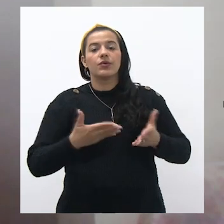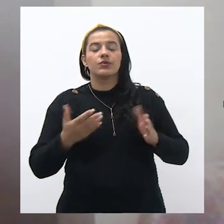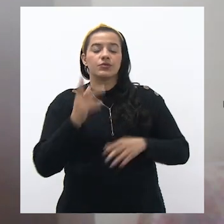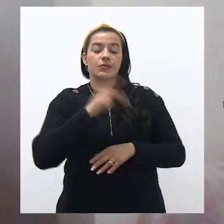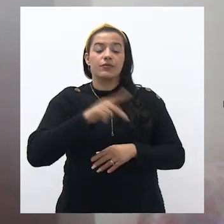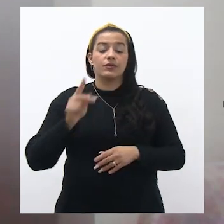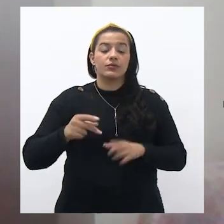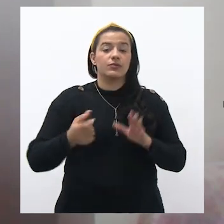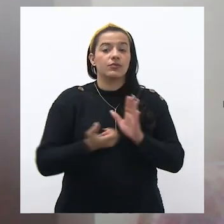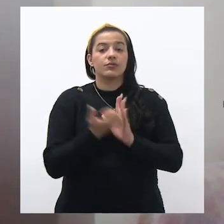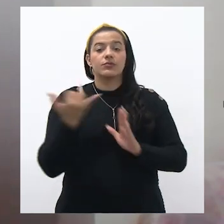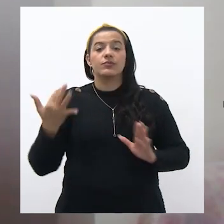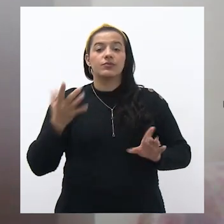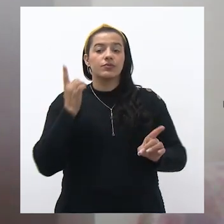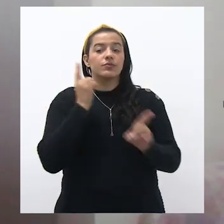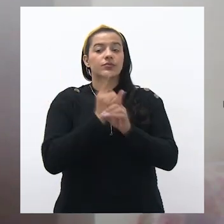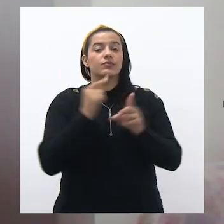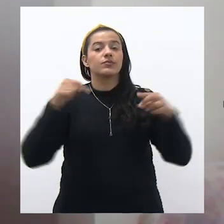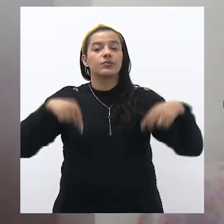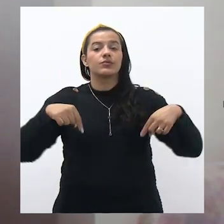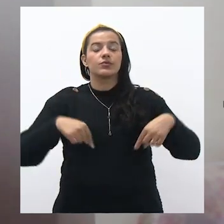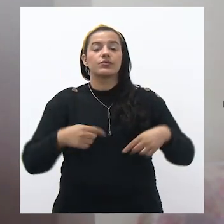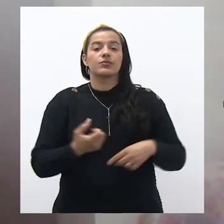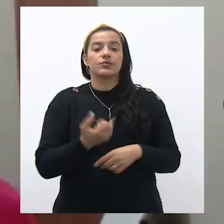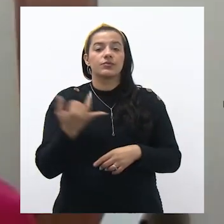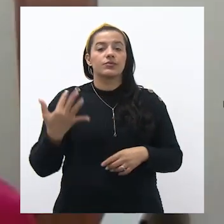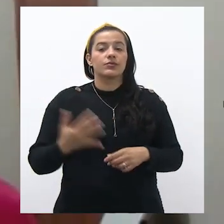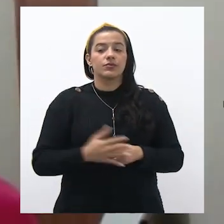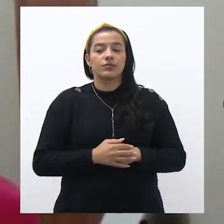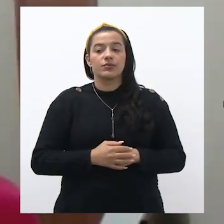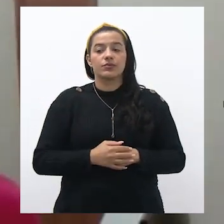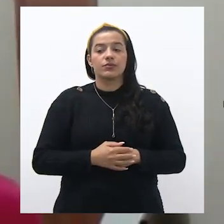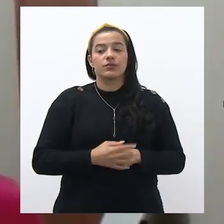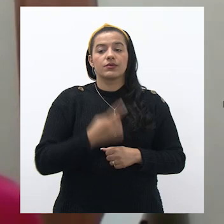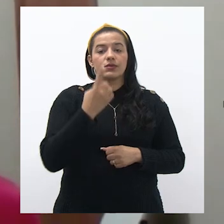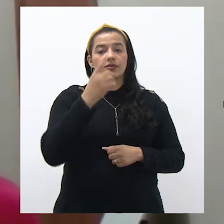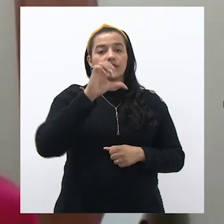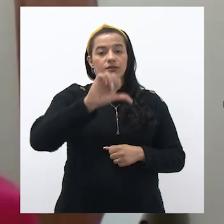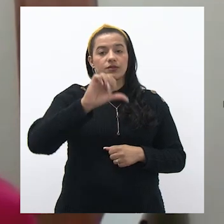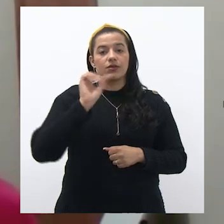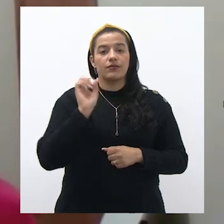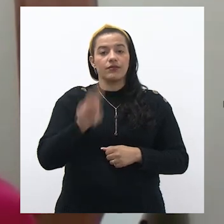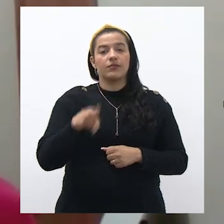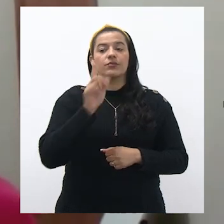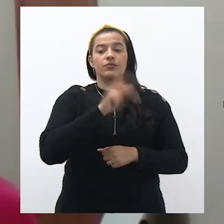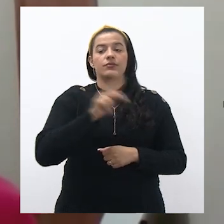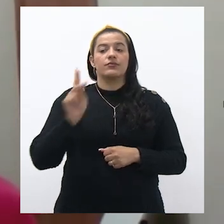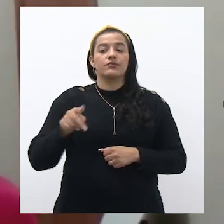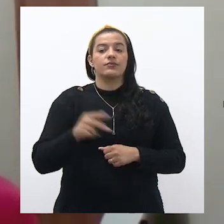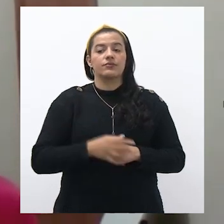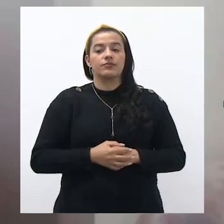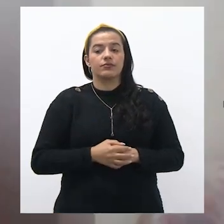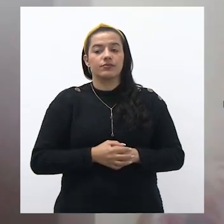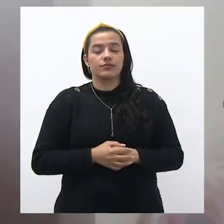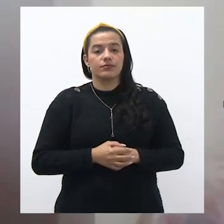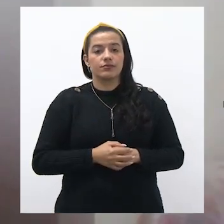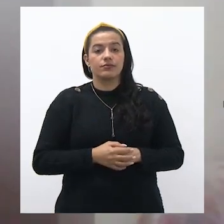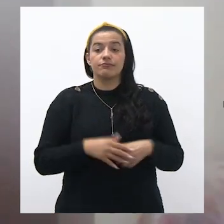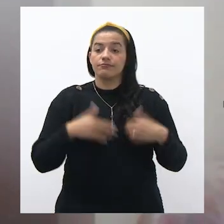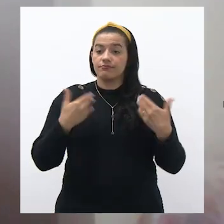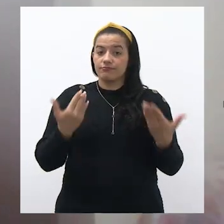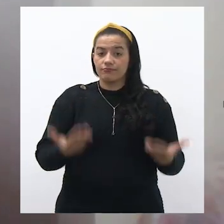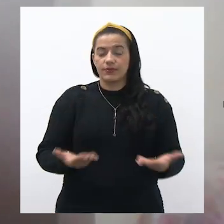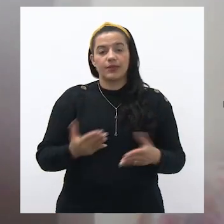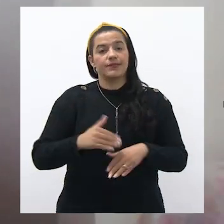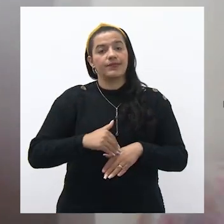temos aqui e nós estamos nesse encontro? Quase 20 mil, 19 mil professores. Esse, para mim, Tati,